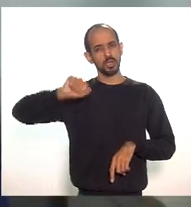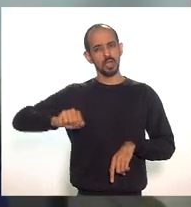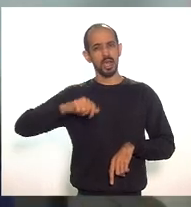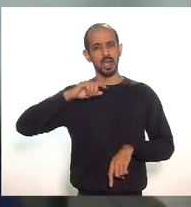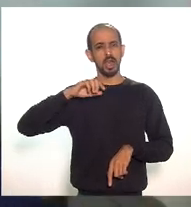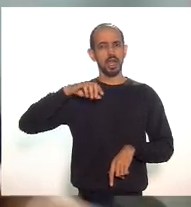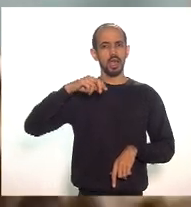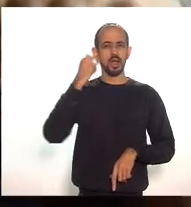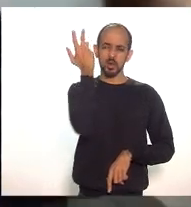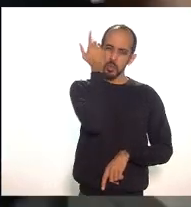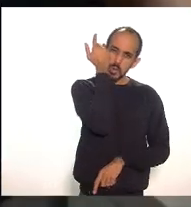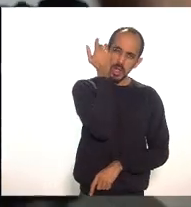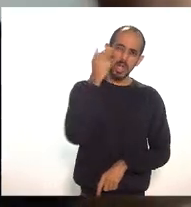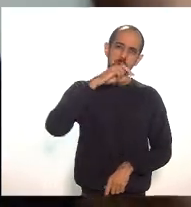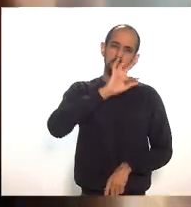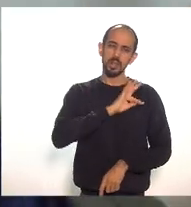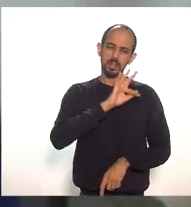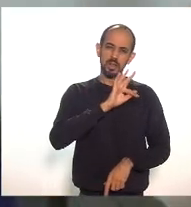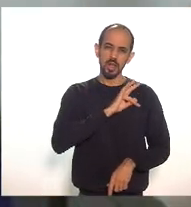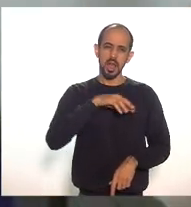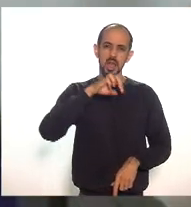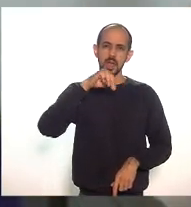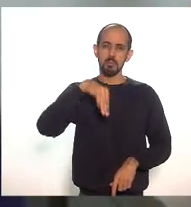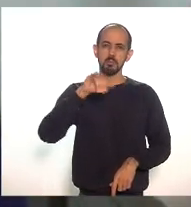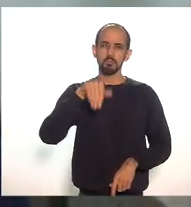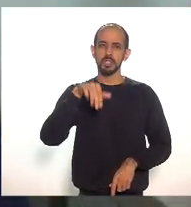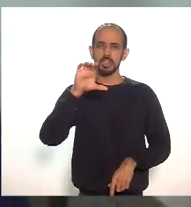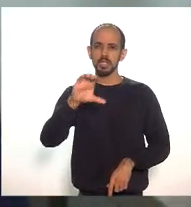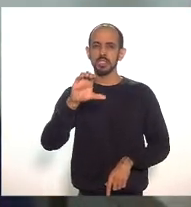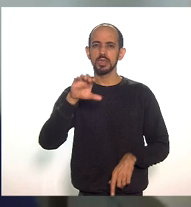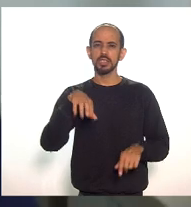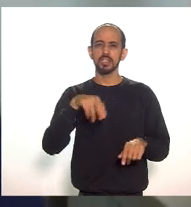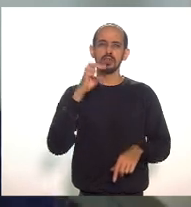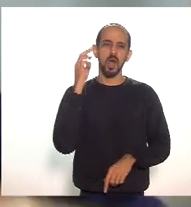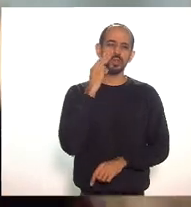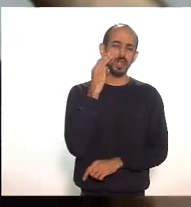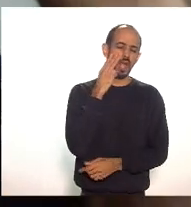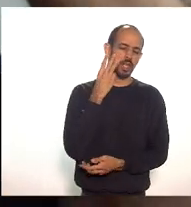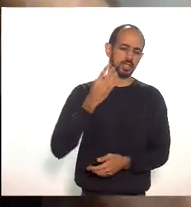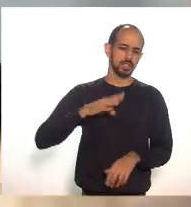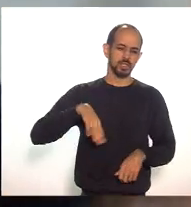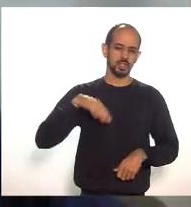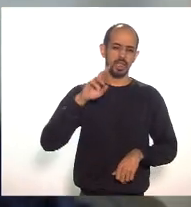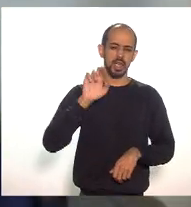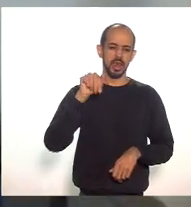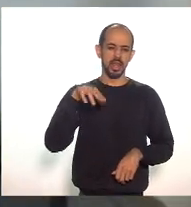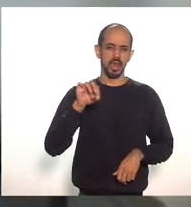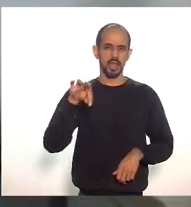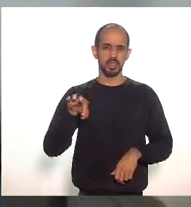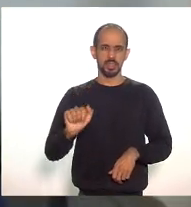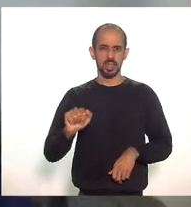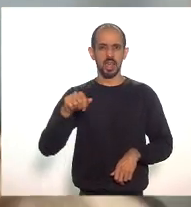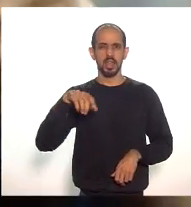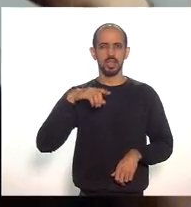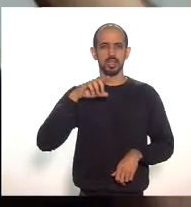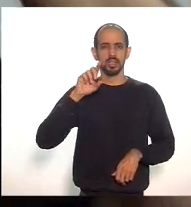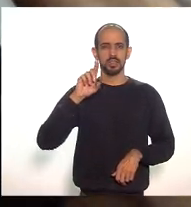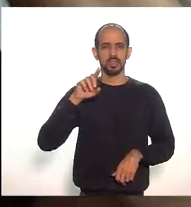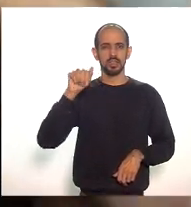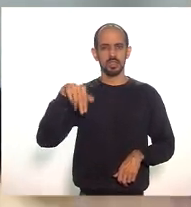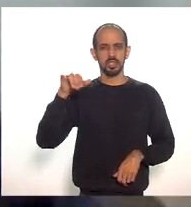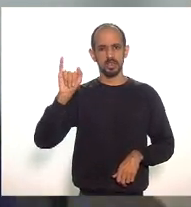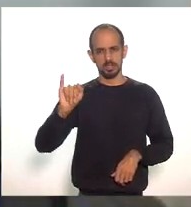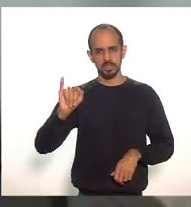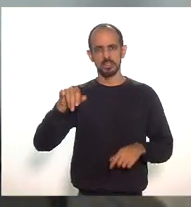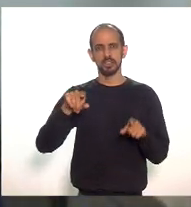deputada Martha Rocha deputado Carlos minc Deputado waldeck Carneiro é por causa da Renata que tá dando para